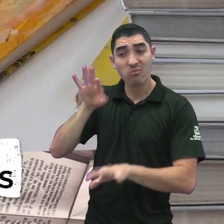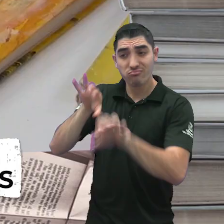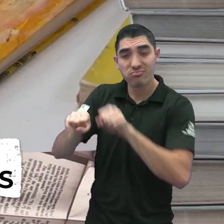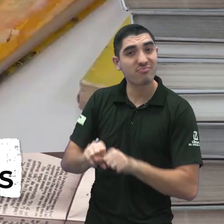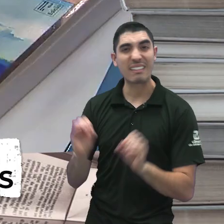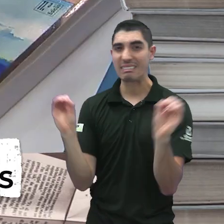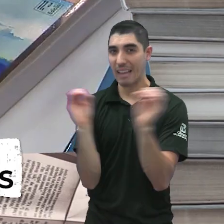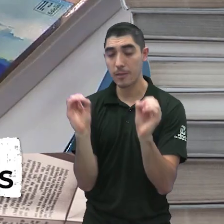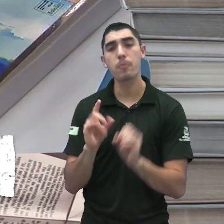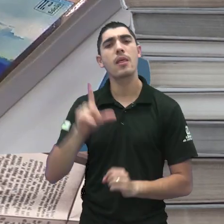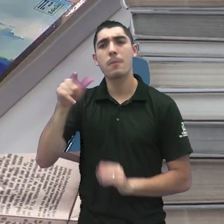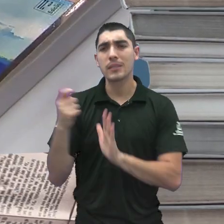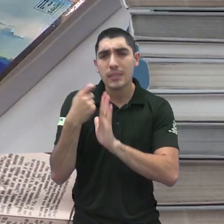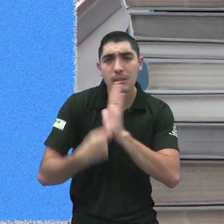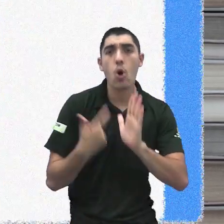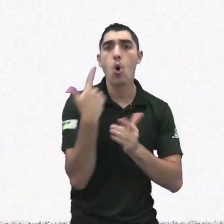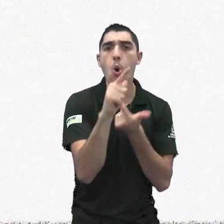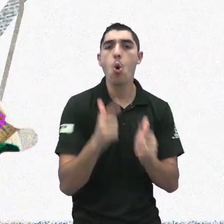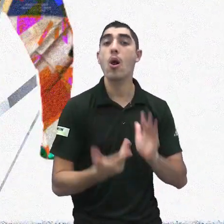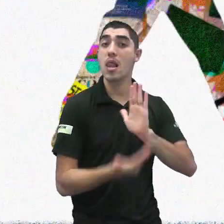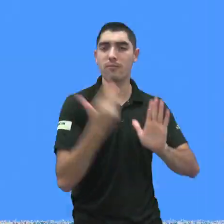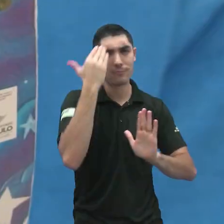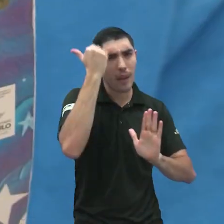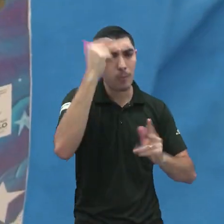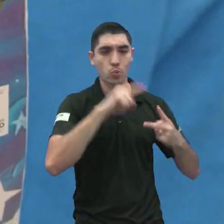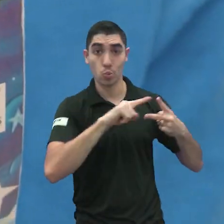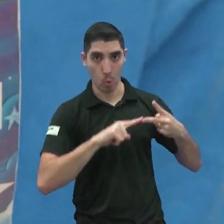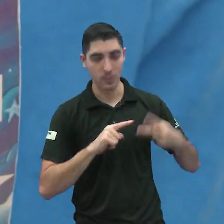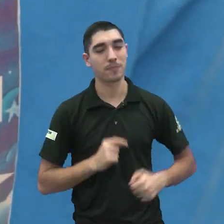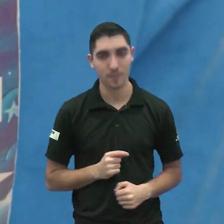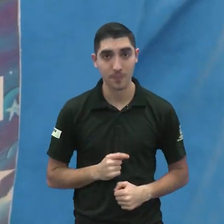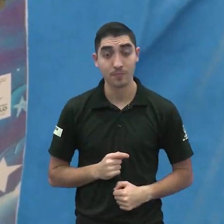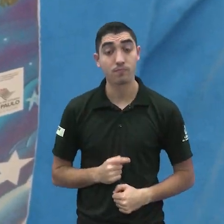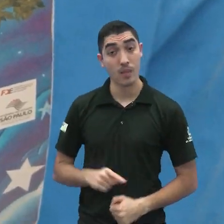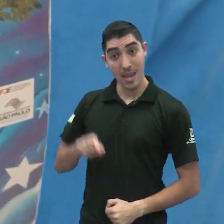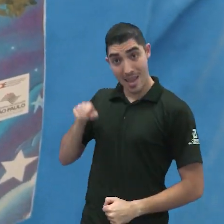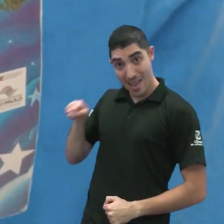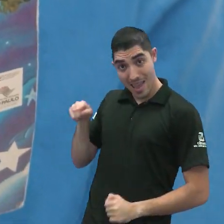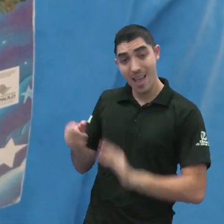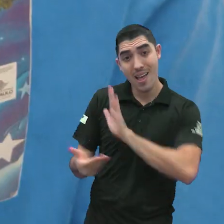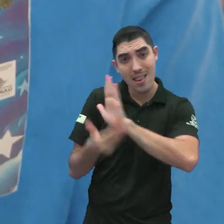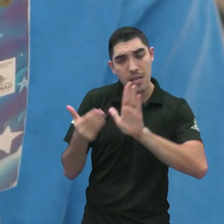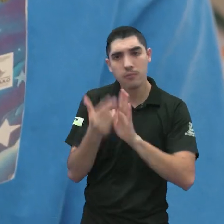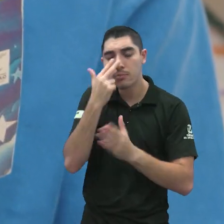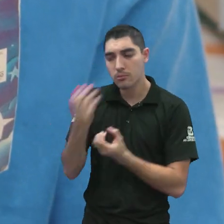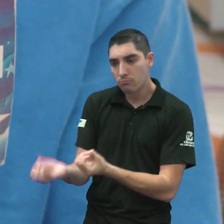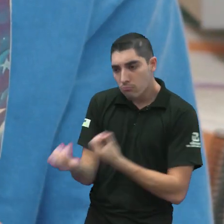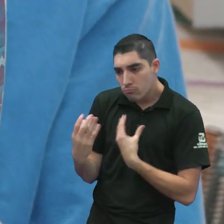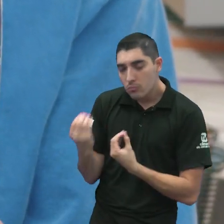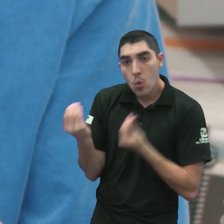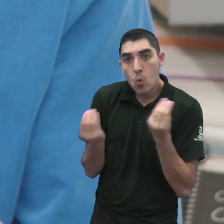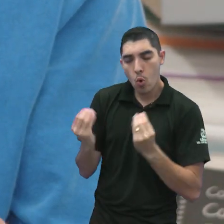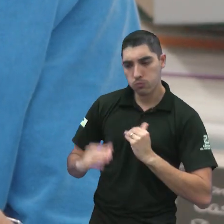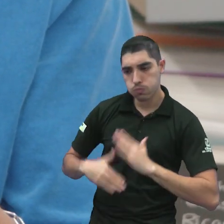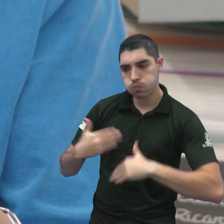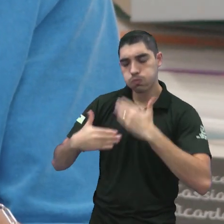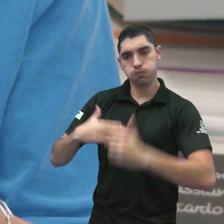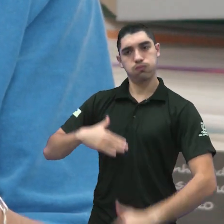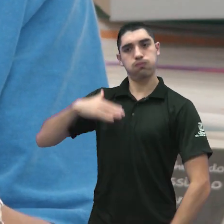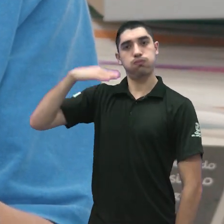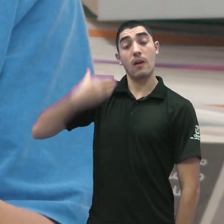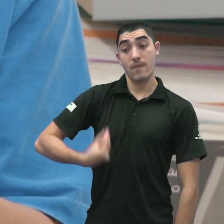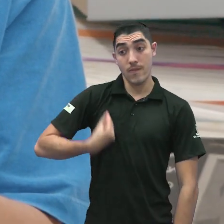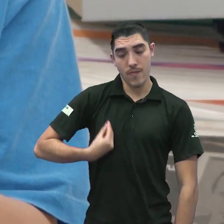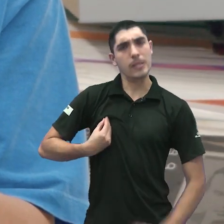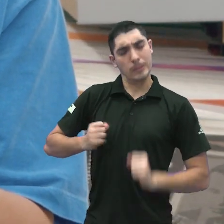romances Doidão e Vamos Aquecer o Sol. Meu Pé de Laranja Lima é um livro que nos ensina a crescer e a enfrentar a vida. É também um